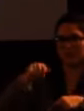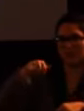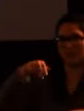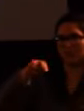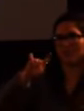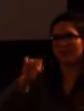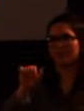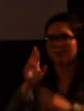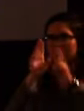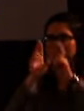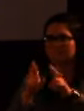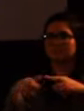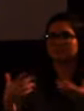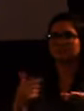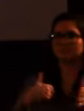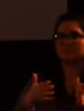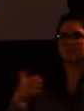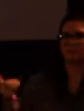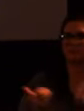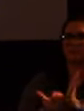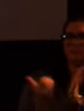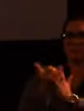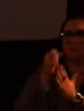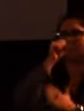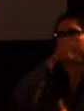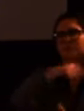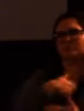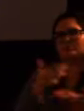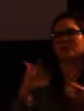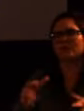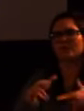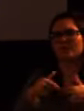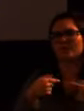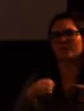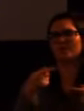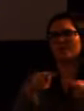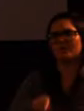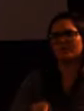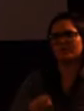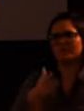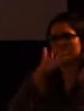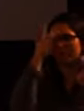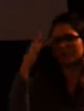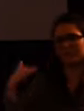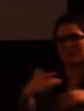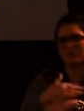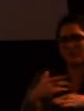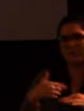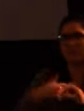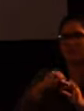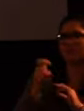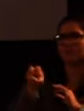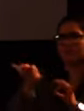essa formação de grandes quadras, entendendo que isso é incompatível com a escala do pedestre, é incompatível com um